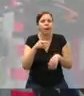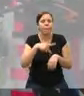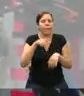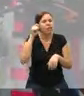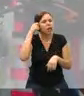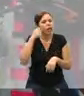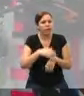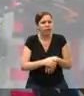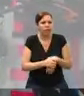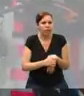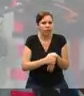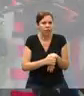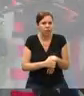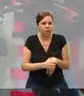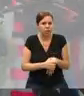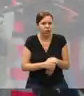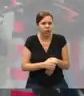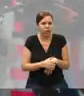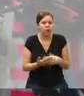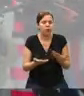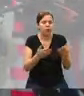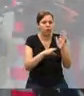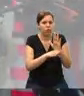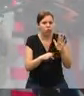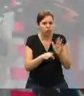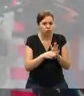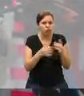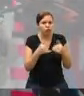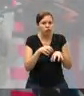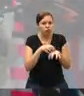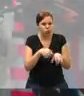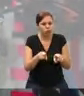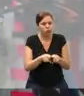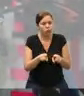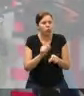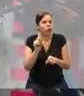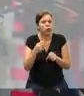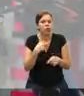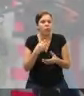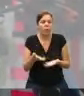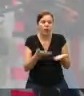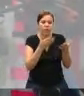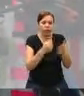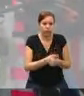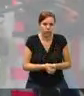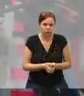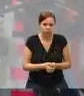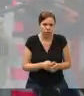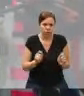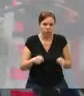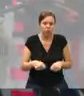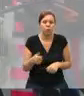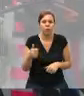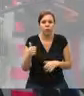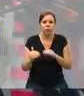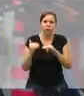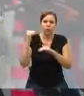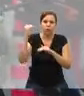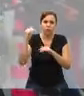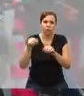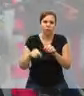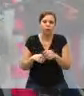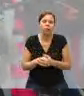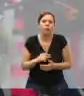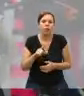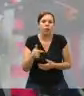para ser encaminhado nas caravanas. O que não dá, aí vai para o primeiro andar e aí é encaminhado para cá,